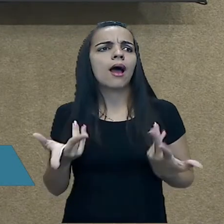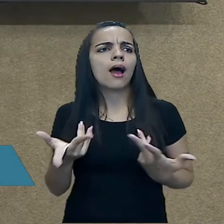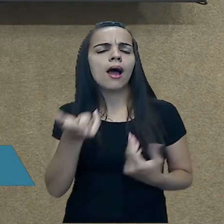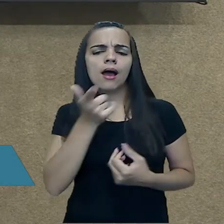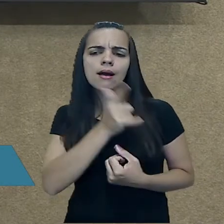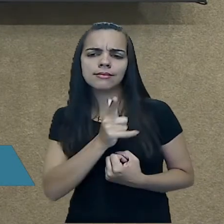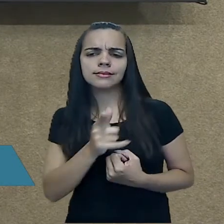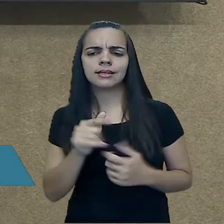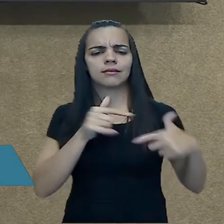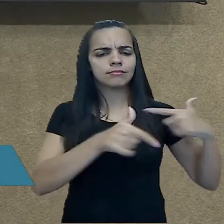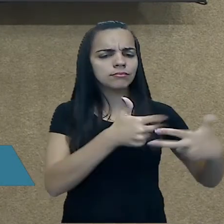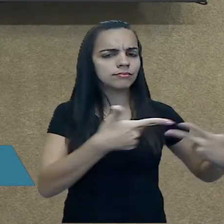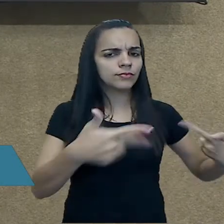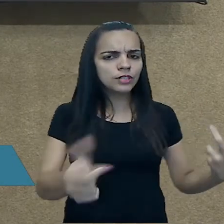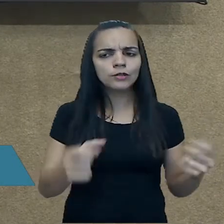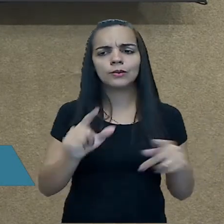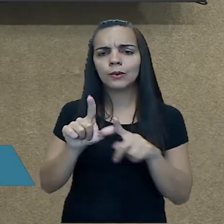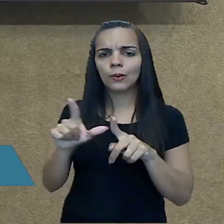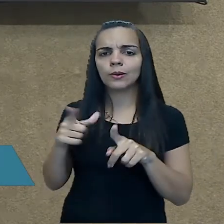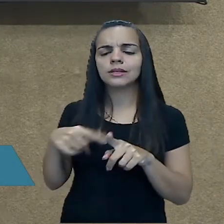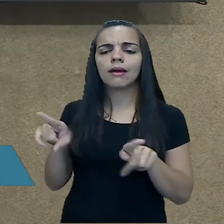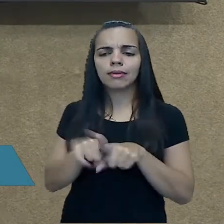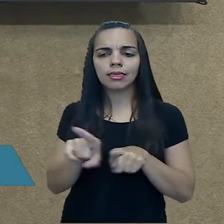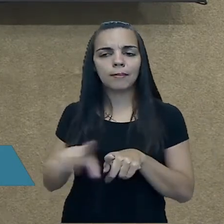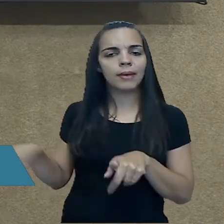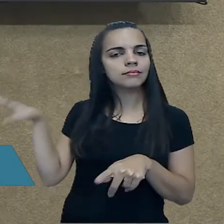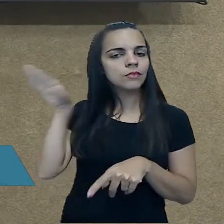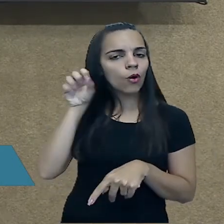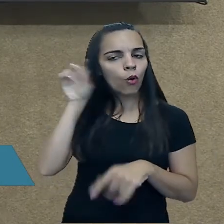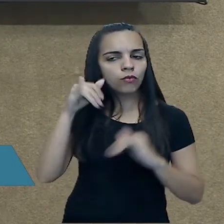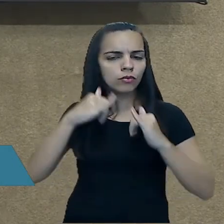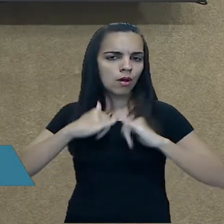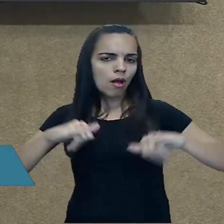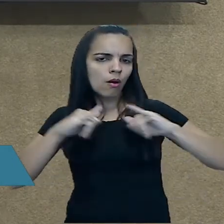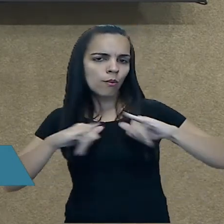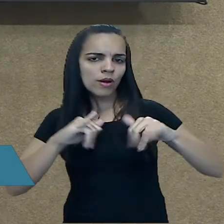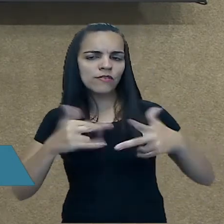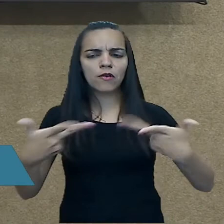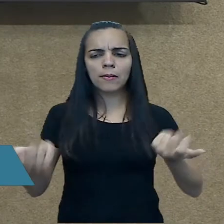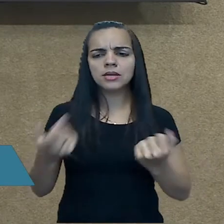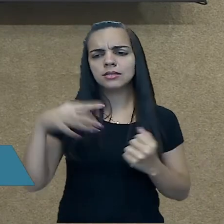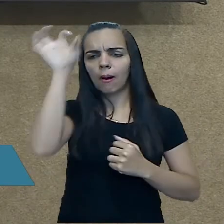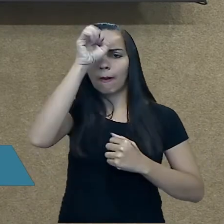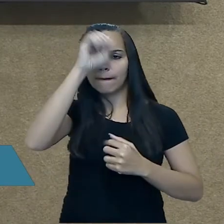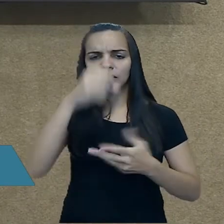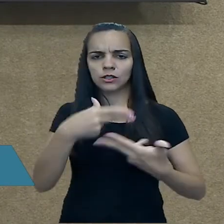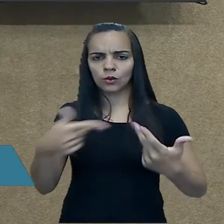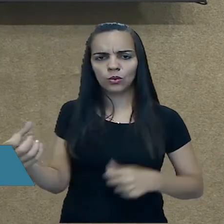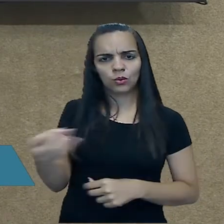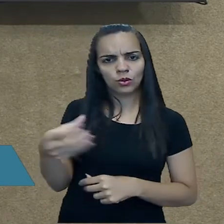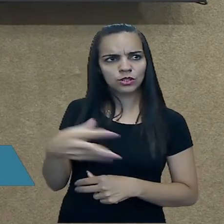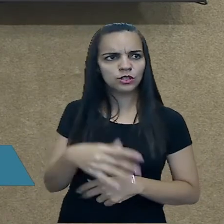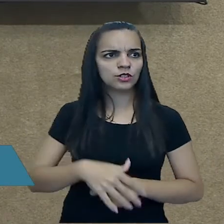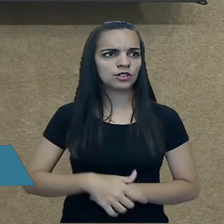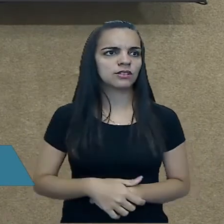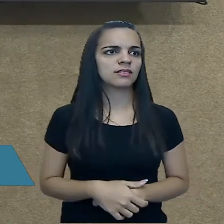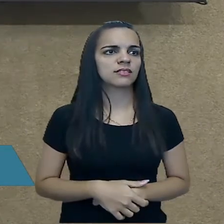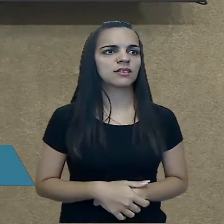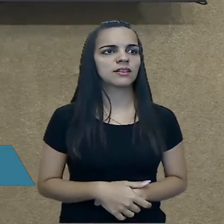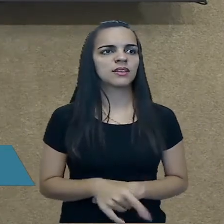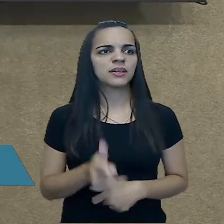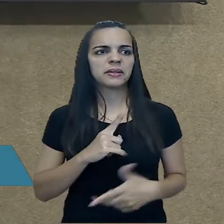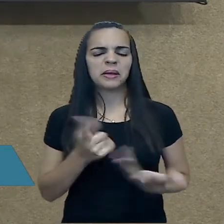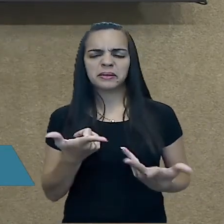uma vantagem enorme. Ou seja, você pode ouvir o que quiser na hora que sentir vontade, para preencher